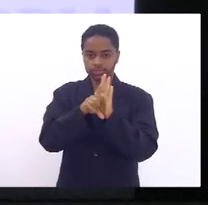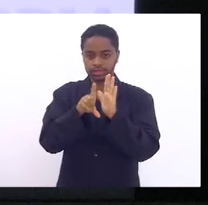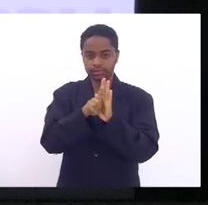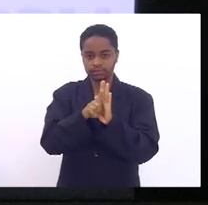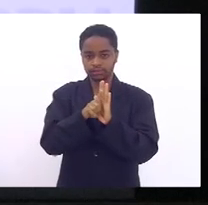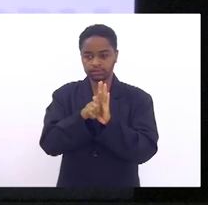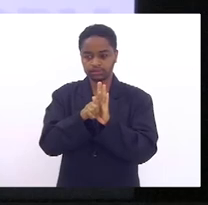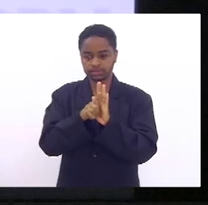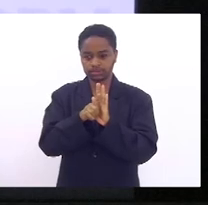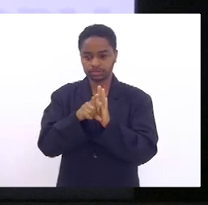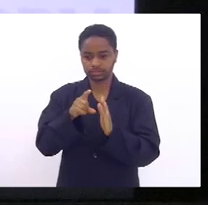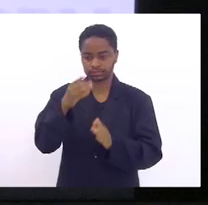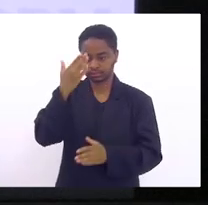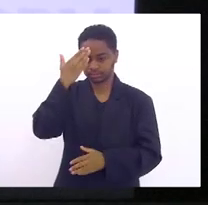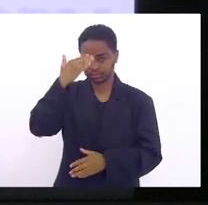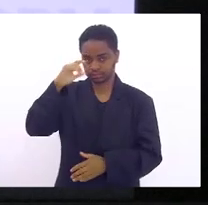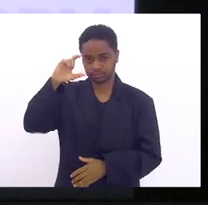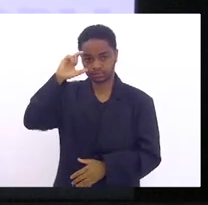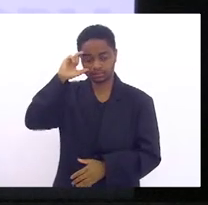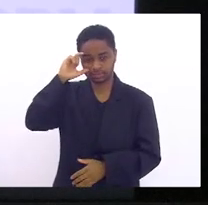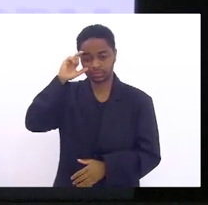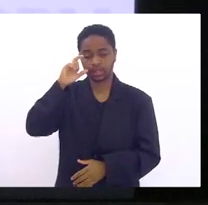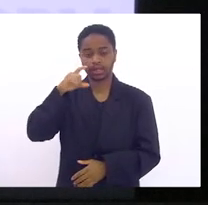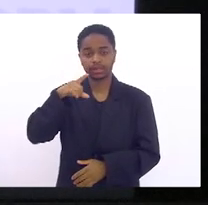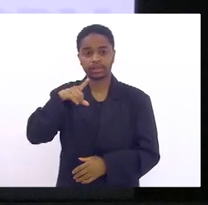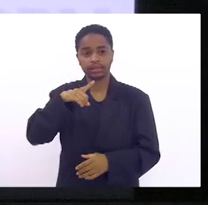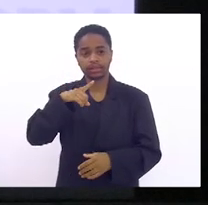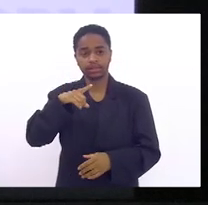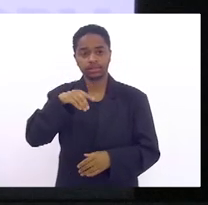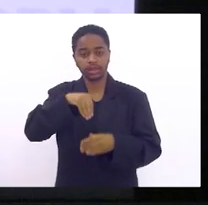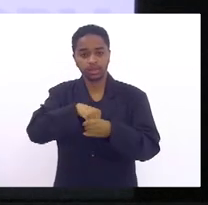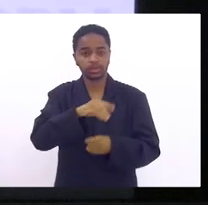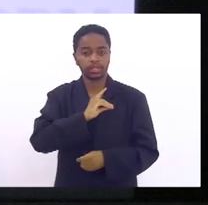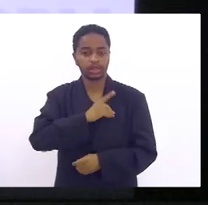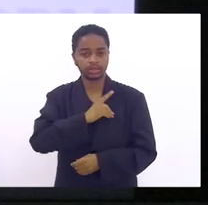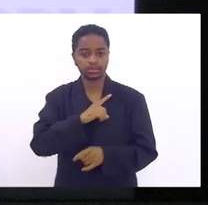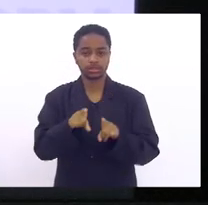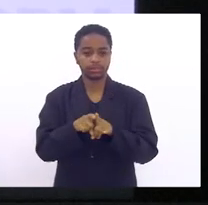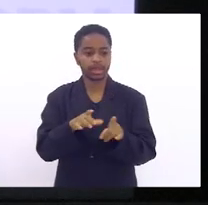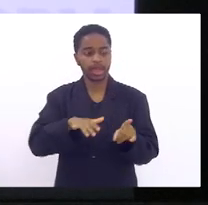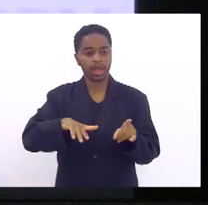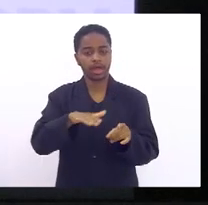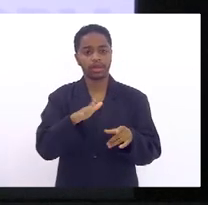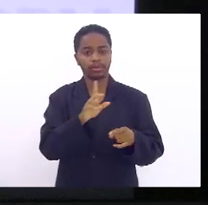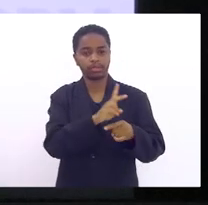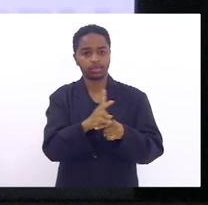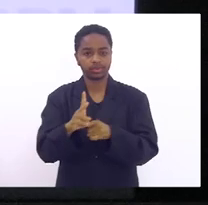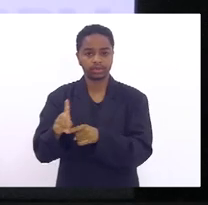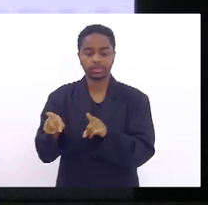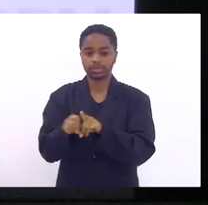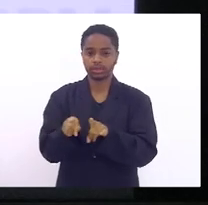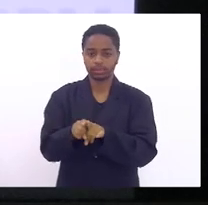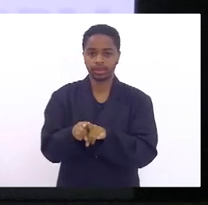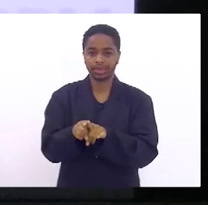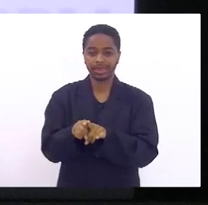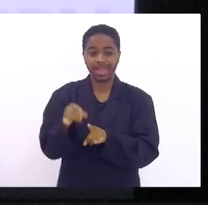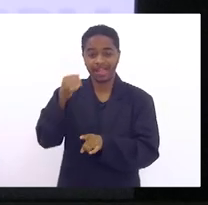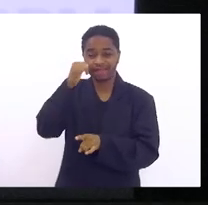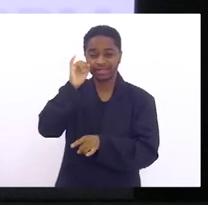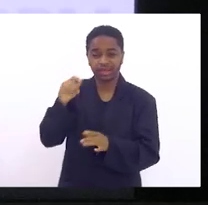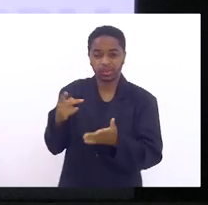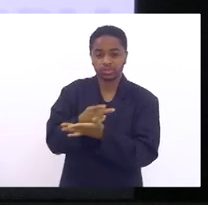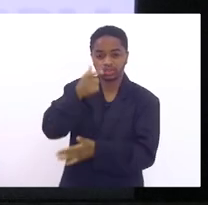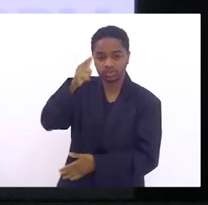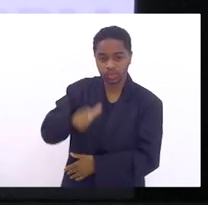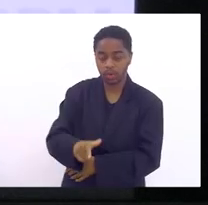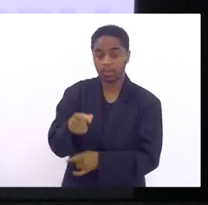da execução seja nas delegacias seja no na rede de proteção e da não revitimização porque a